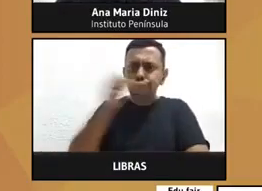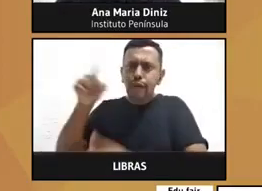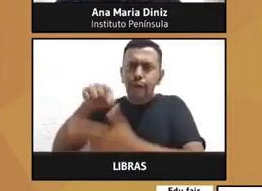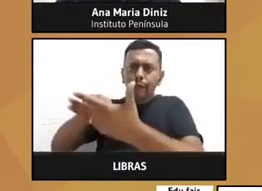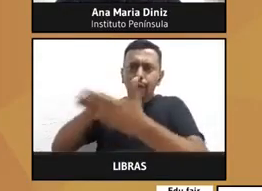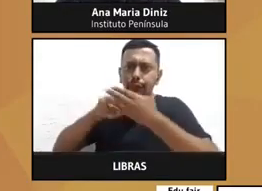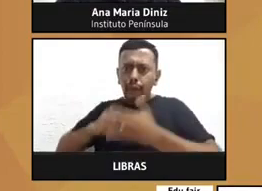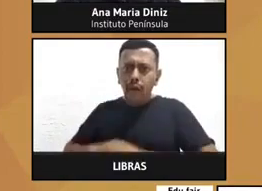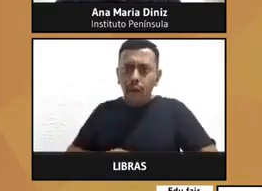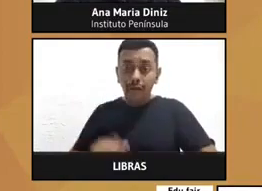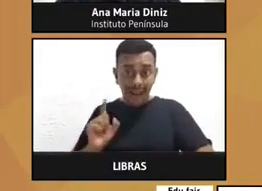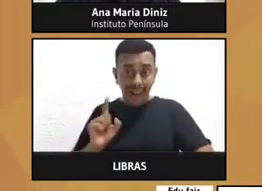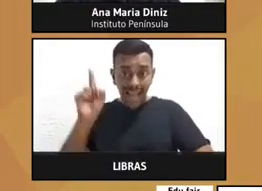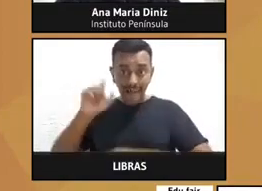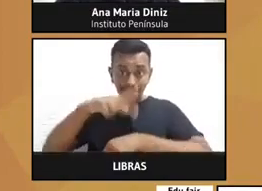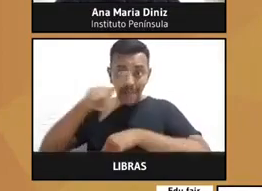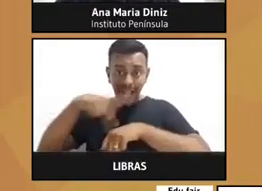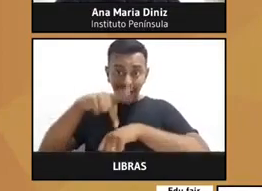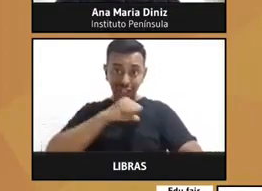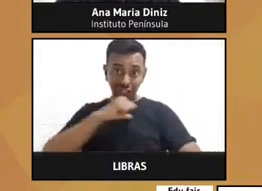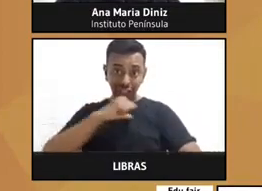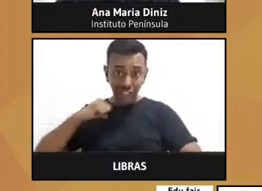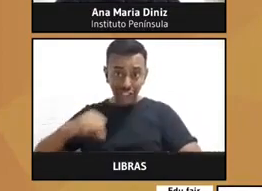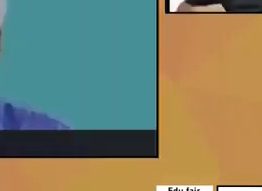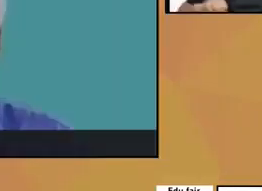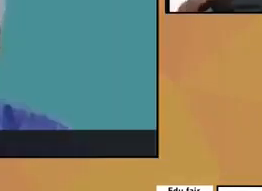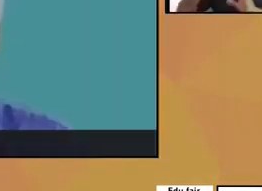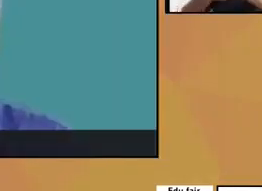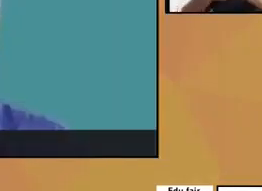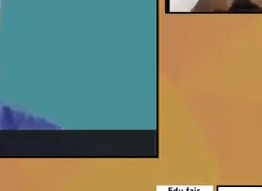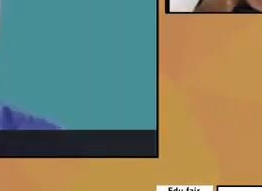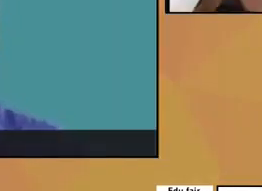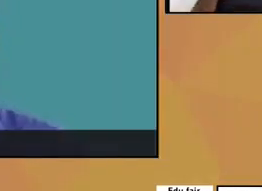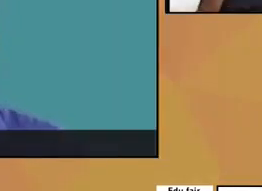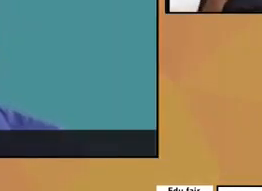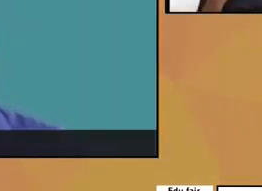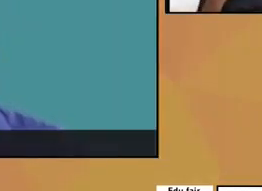no máximo 1 ponto sendo apresentado, e isso é o que eu estou dizendo.